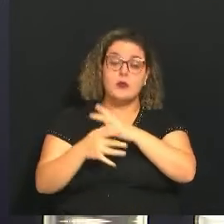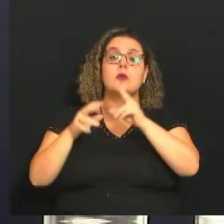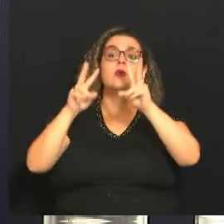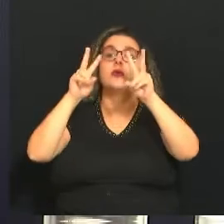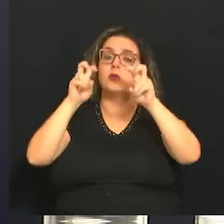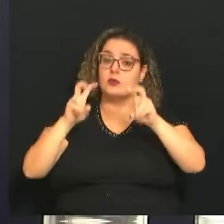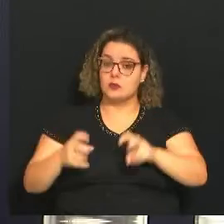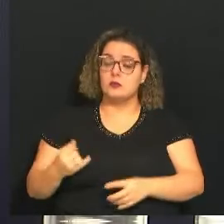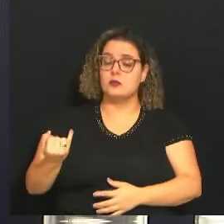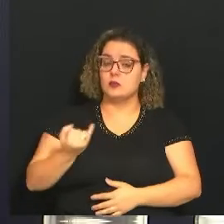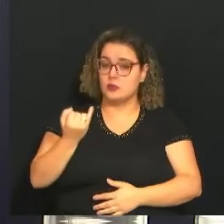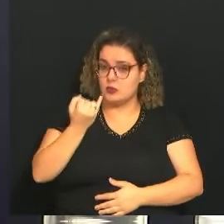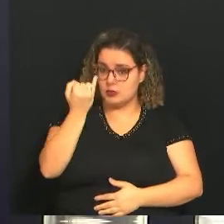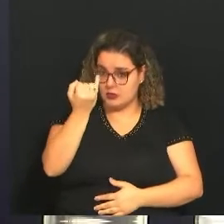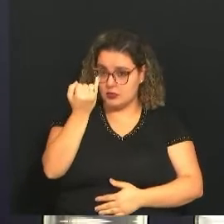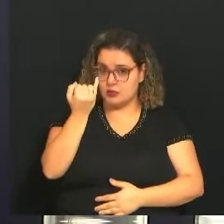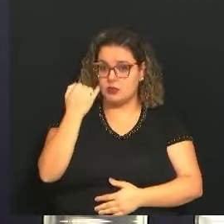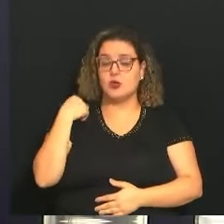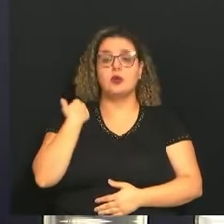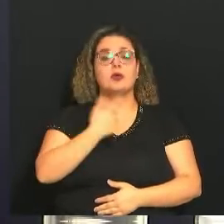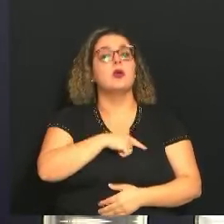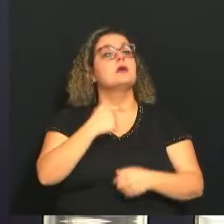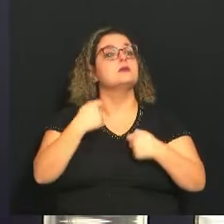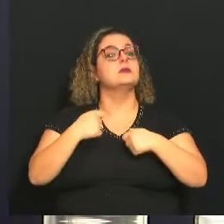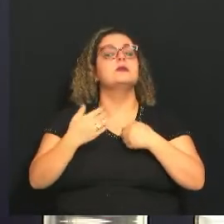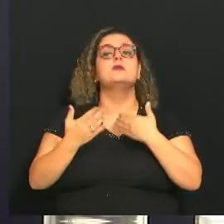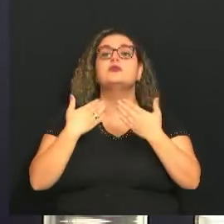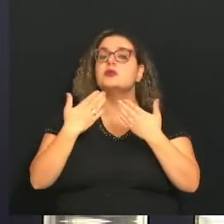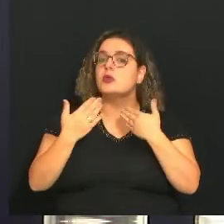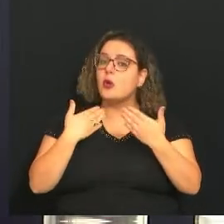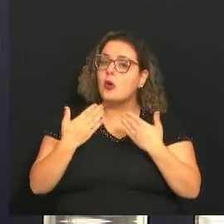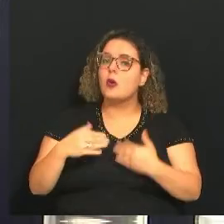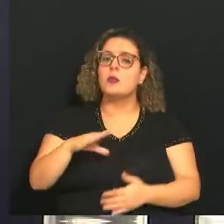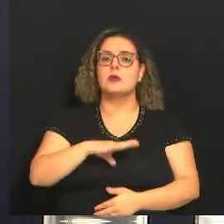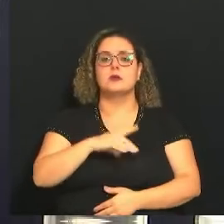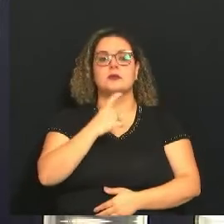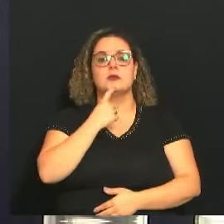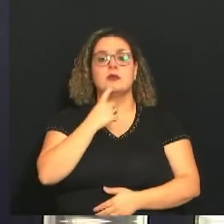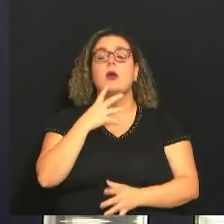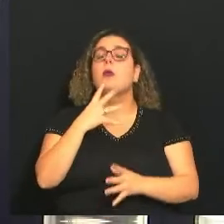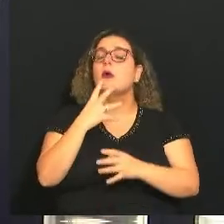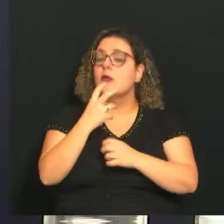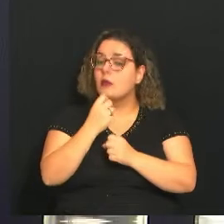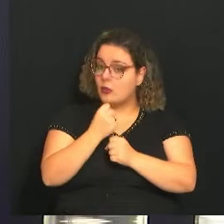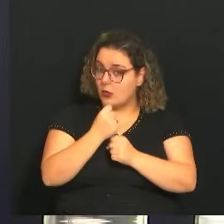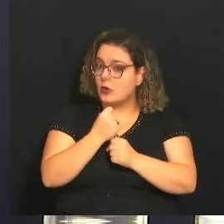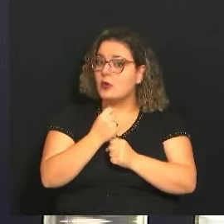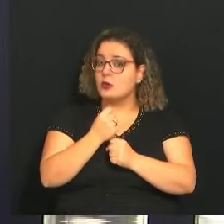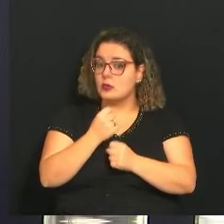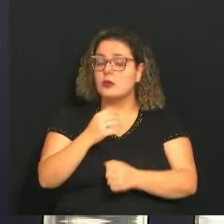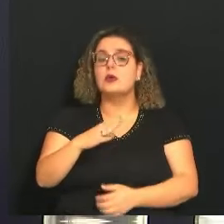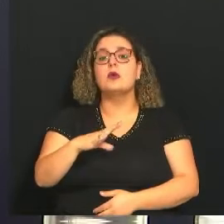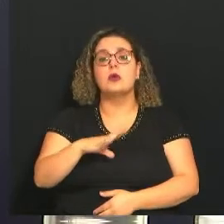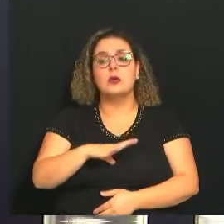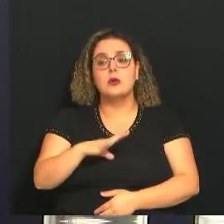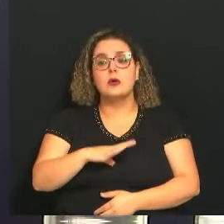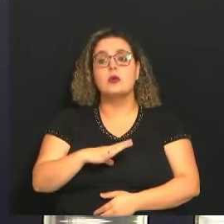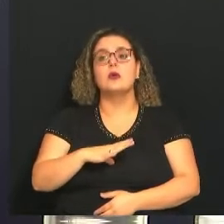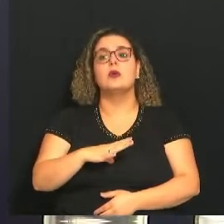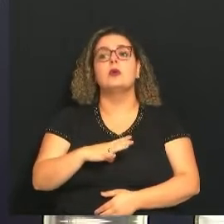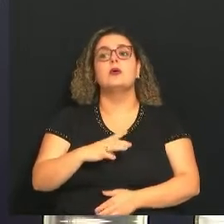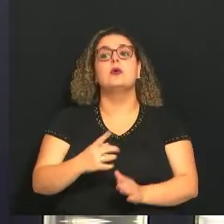muito importante. A gente precisa dialogar para a cidade, que Campinas é uma cidade forte, Campinas é uma cidade rica, e que a gente tem